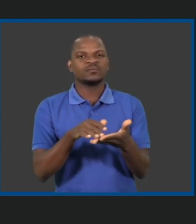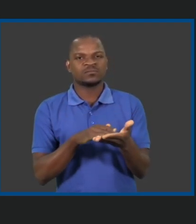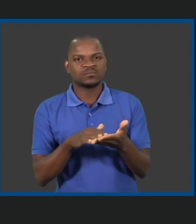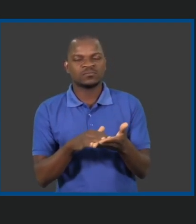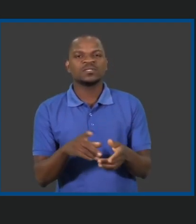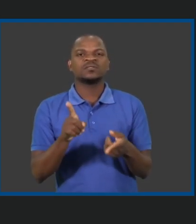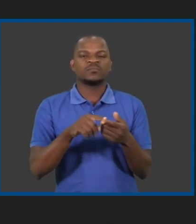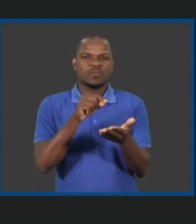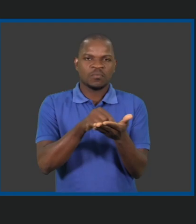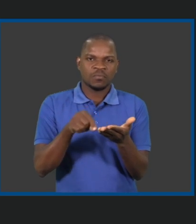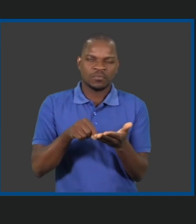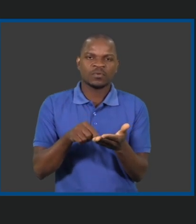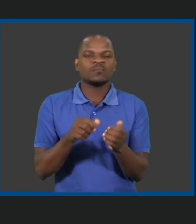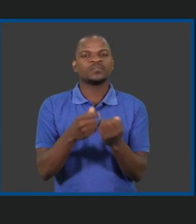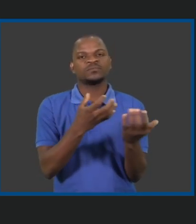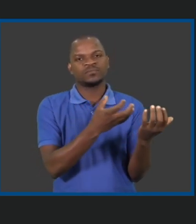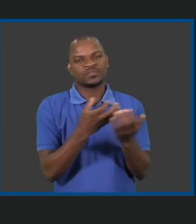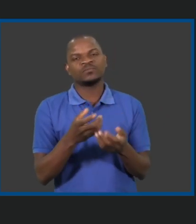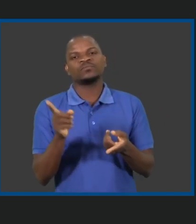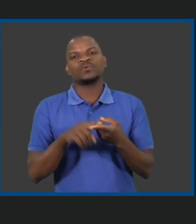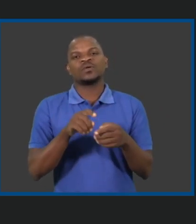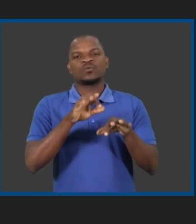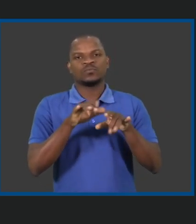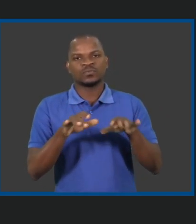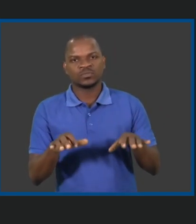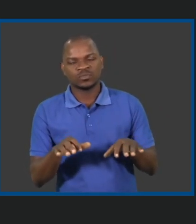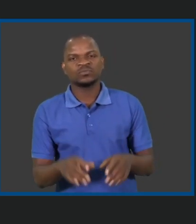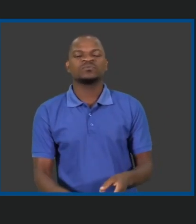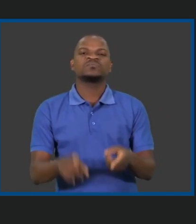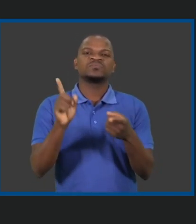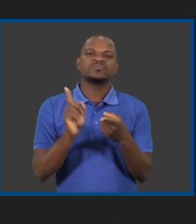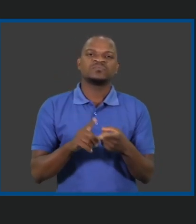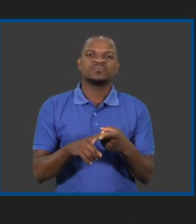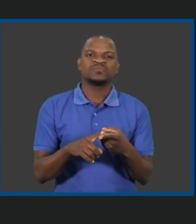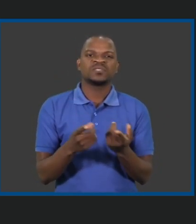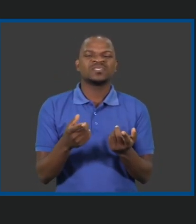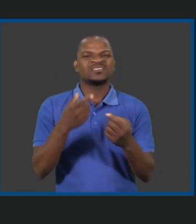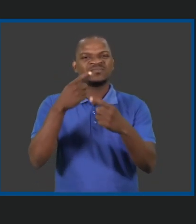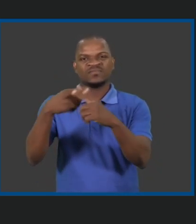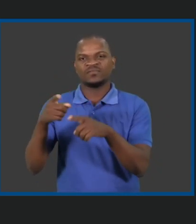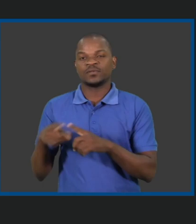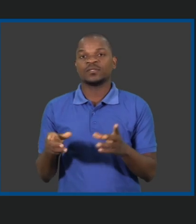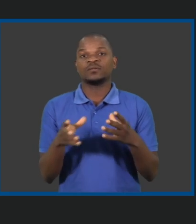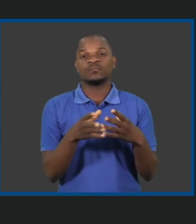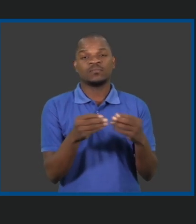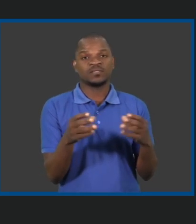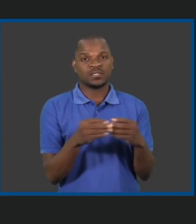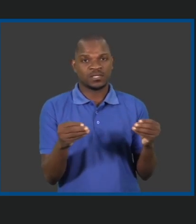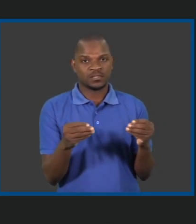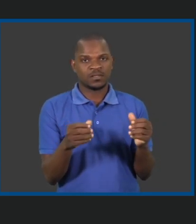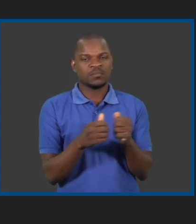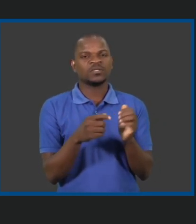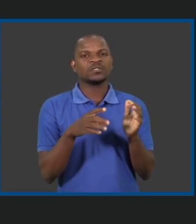pauta não falo em máquina mas falo em computadores falo de leitores autónomos falo de Orbit que é um